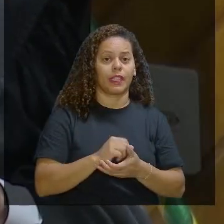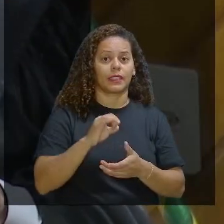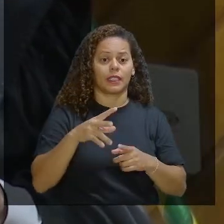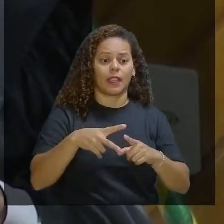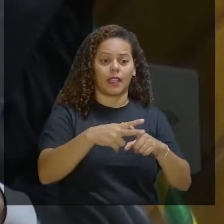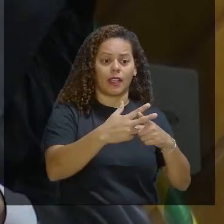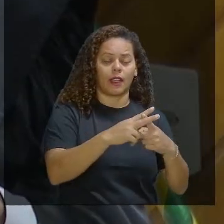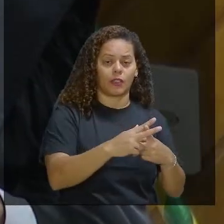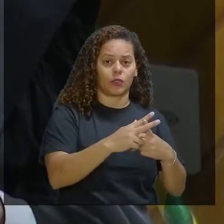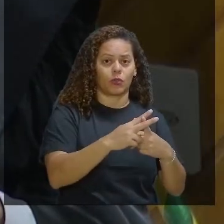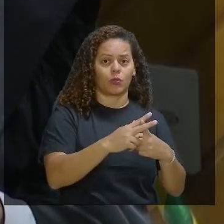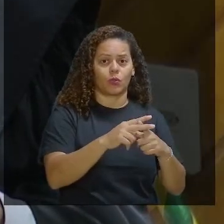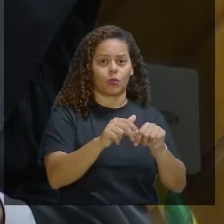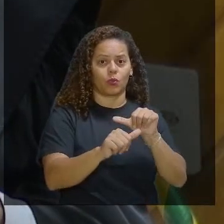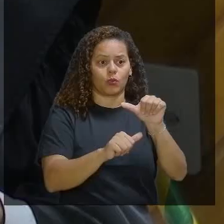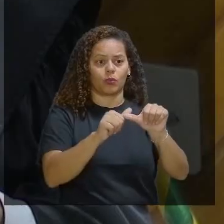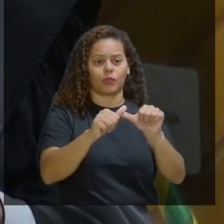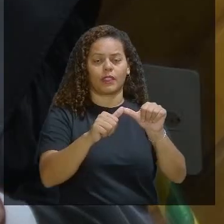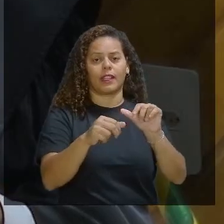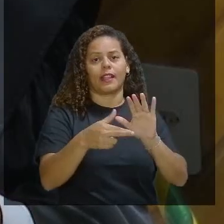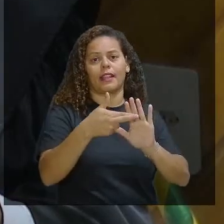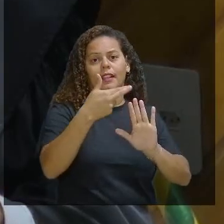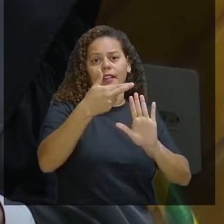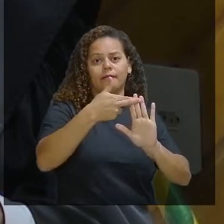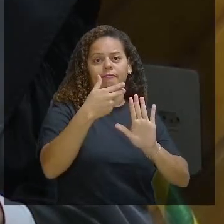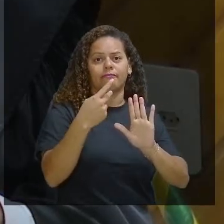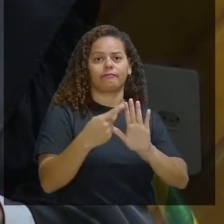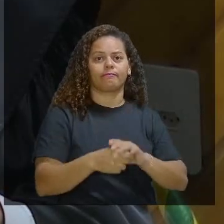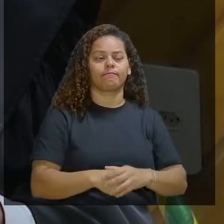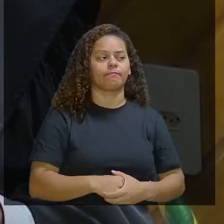alteradora da resolução